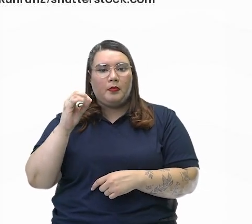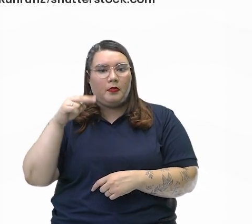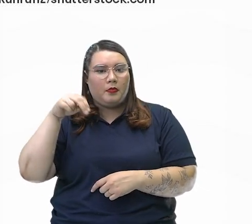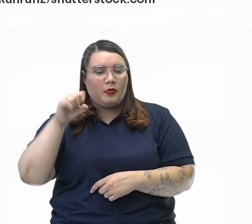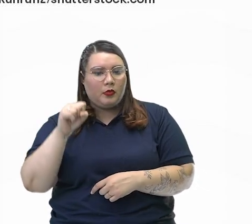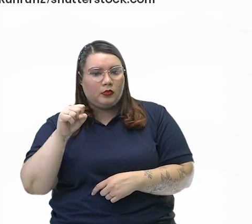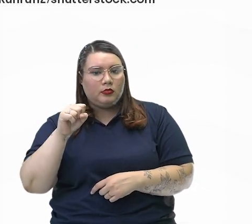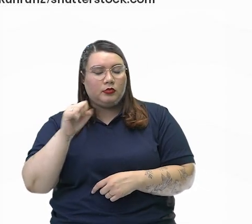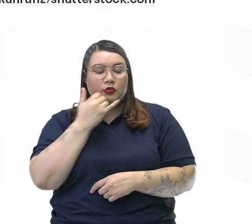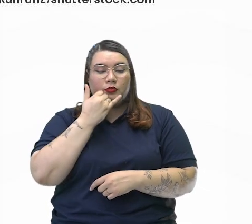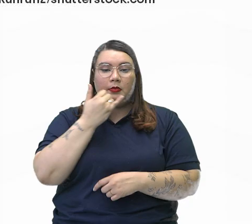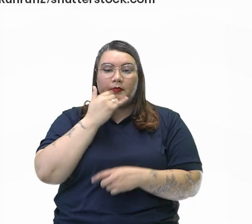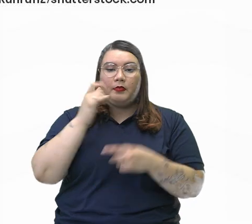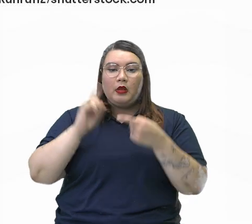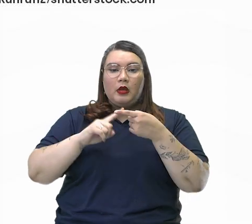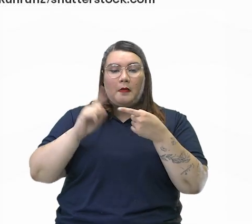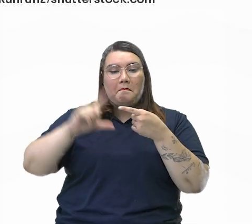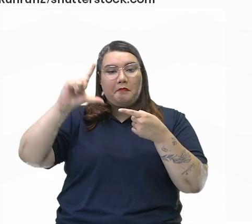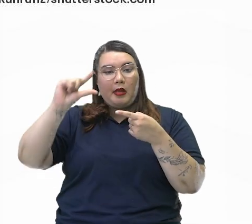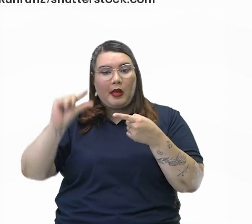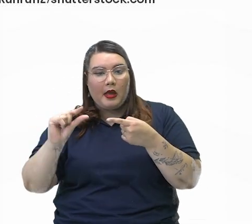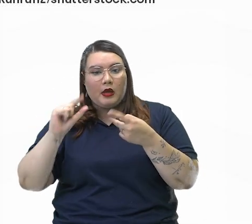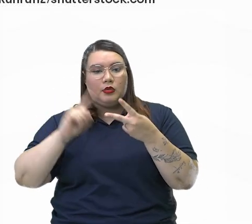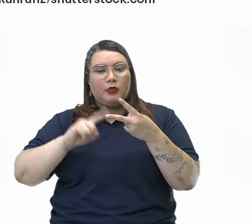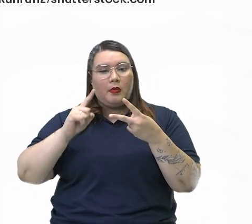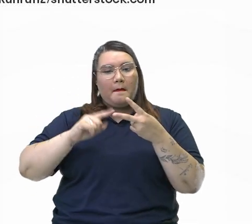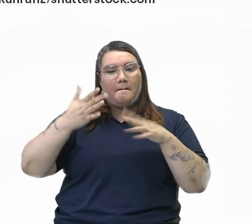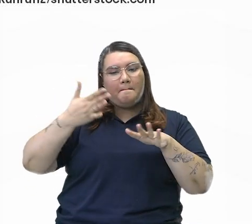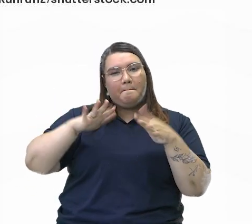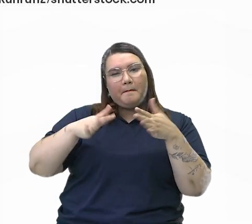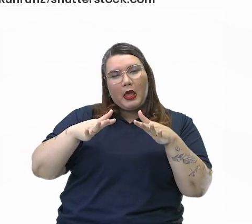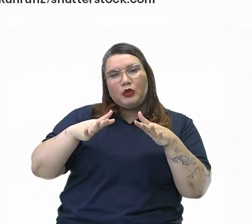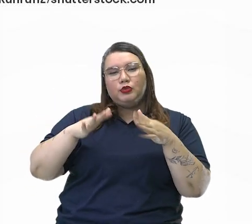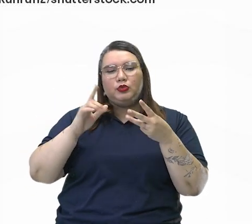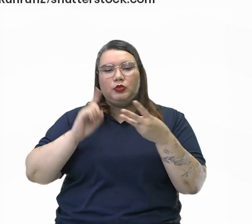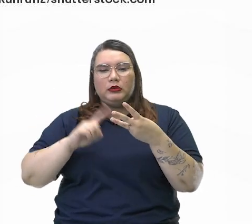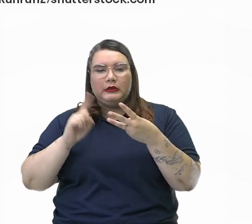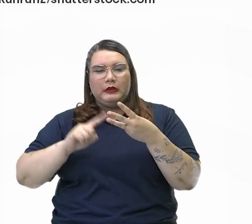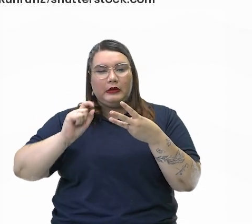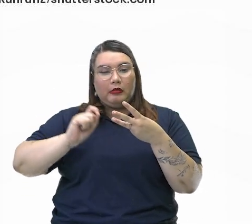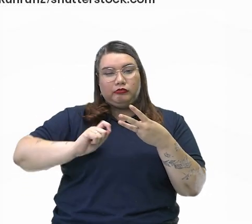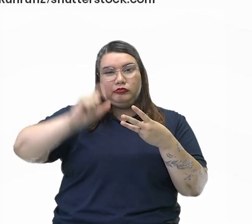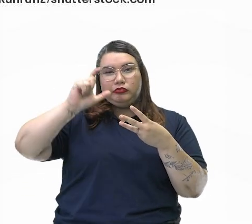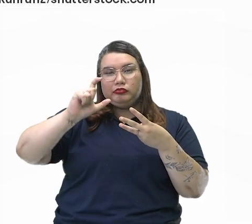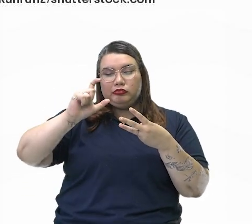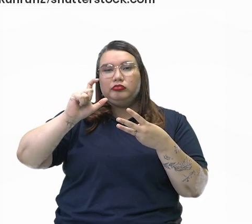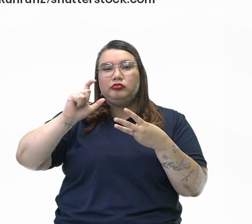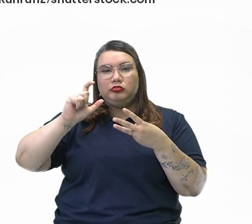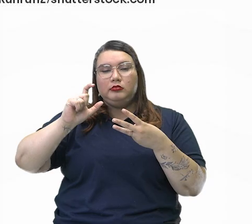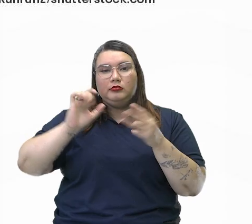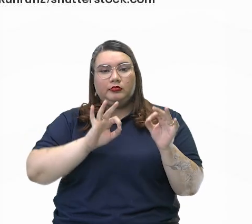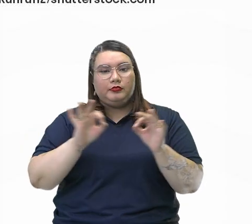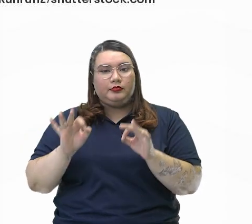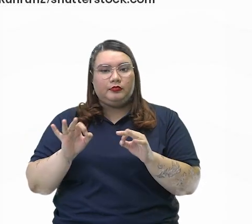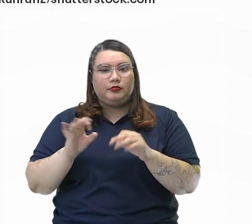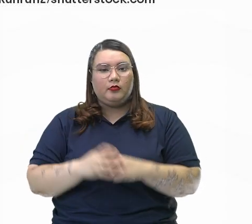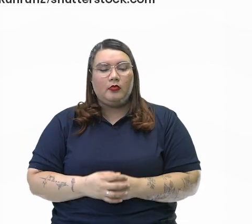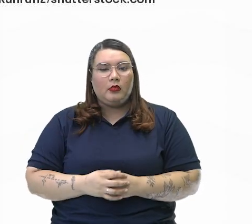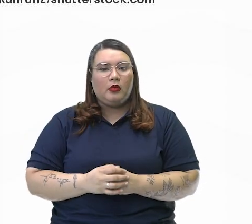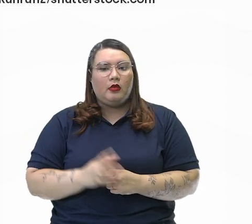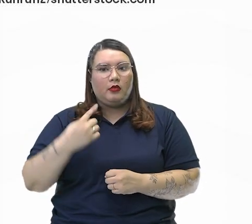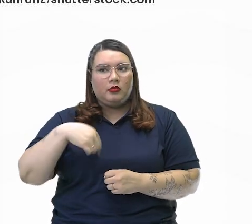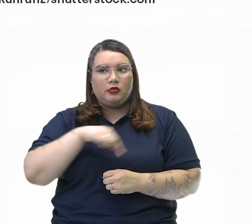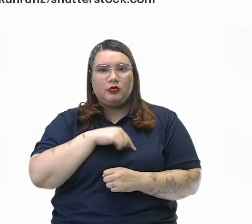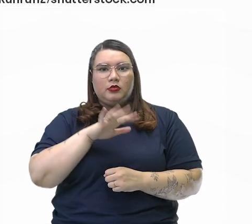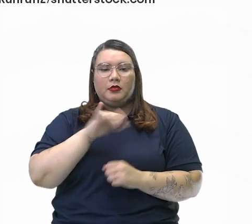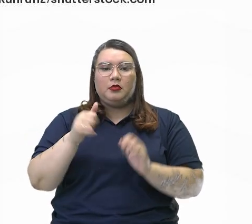partícula beta tem um poder médio e a radiação gama tem um alto poder de penetração. Claro que a gente vai